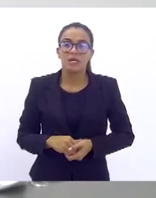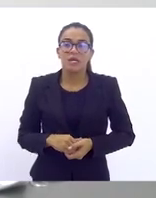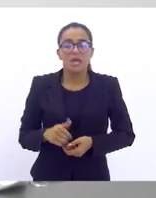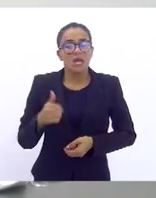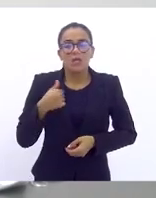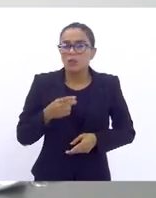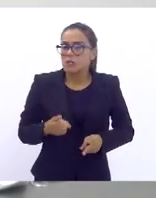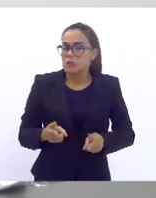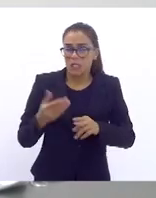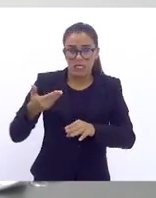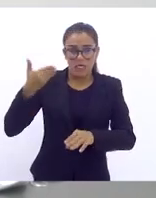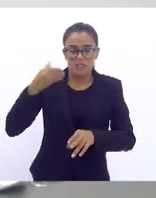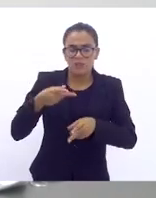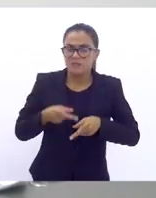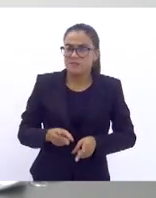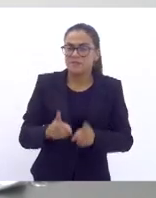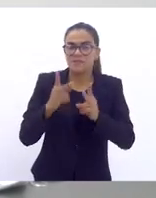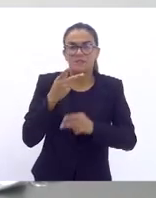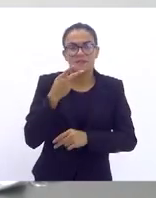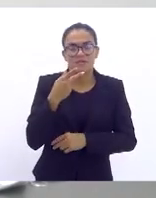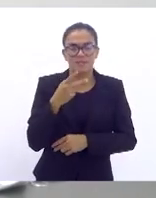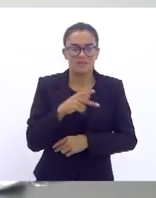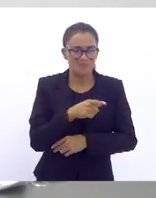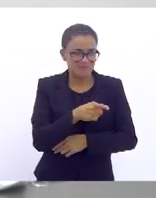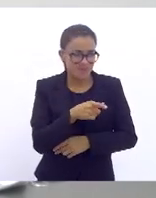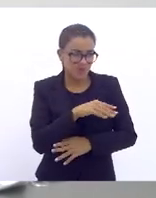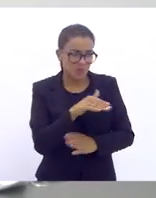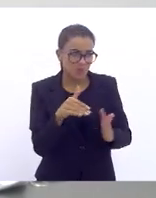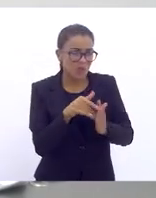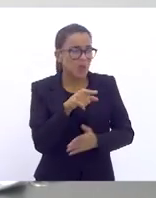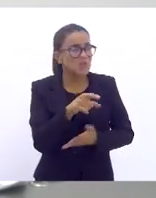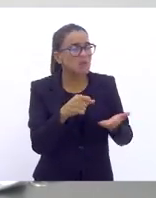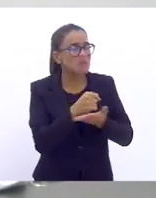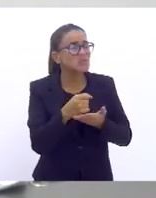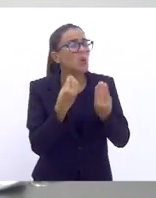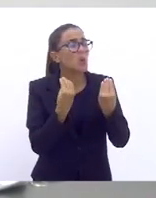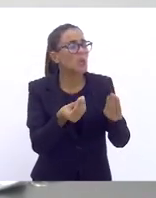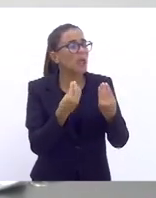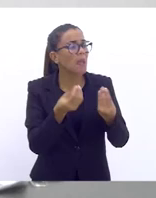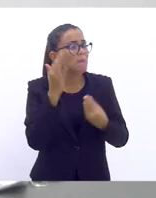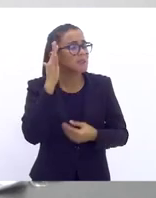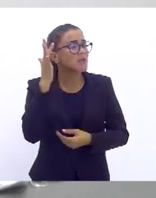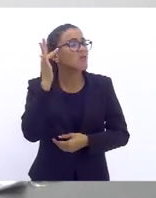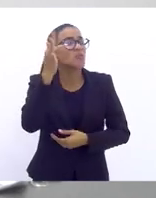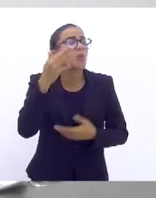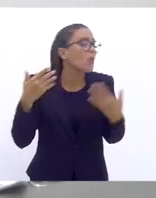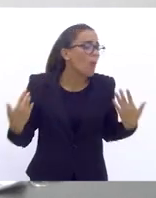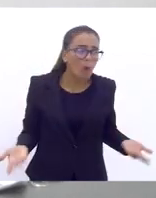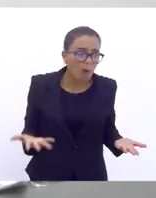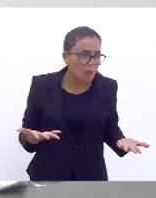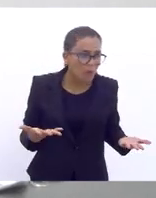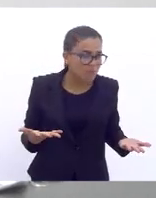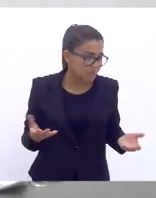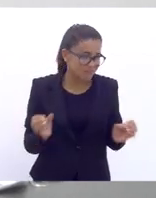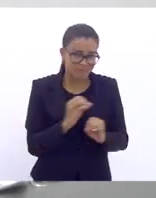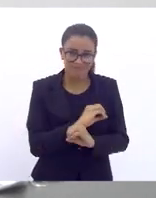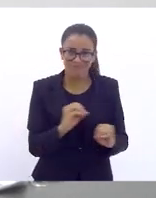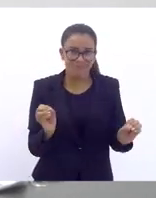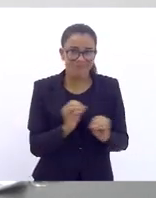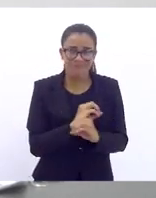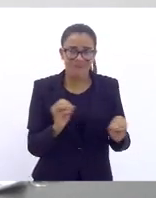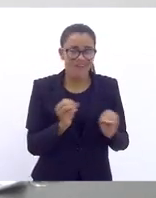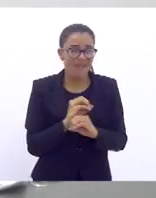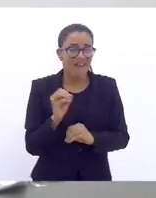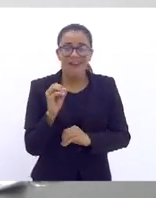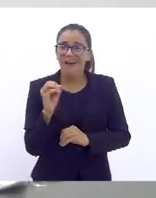eu sempre dizia a gente tudo isso tá baseado em que visão de futuro nenhuma a